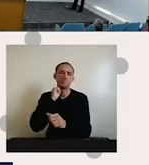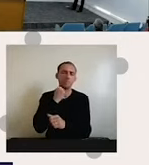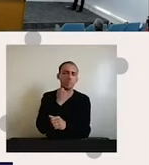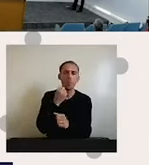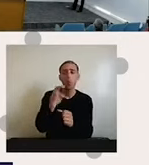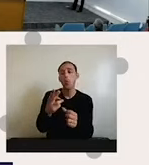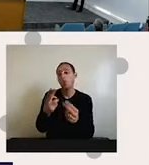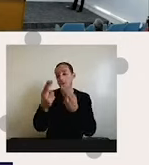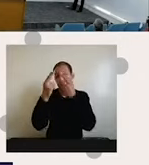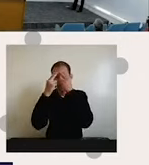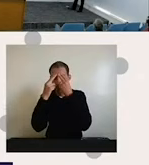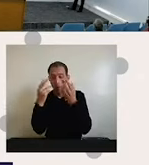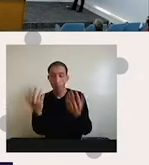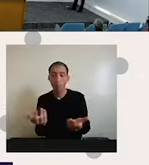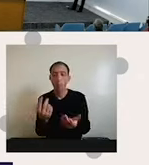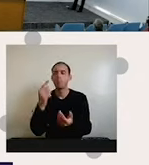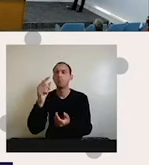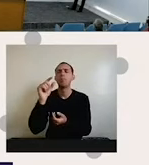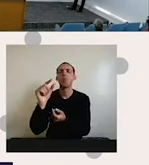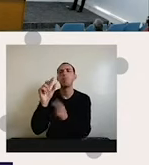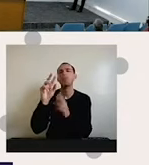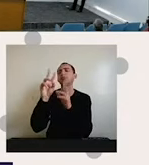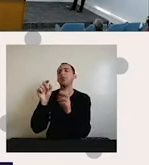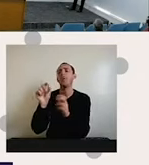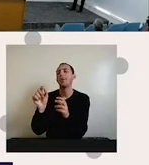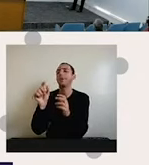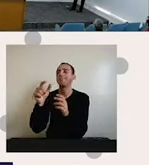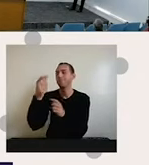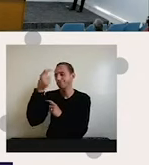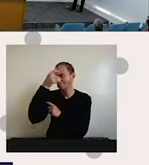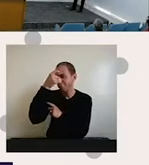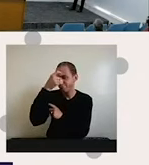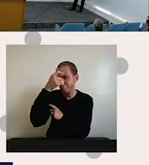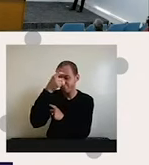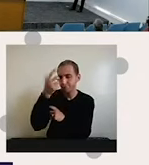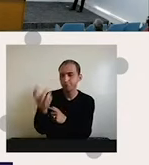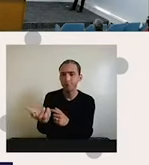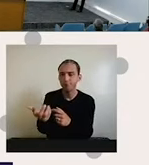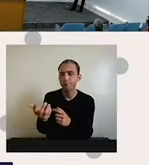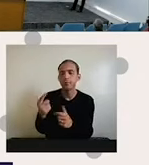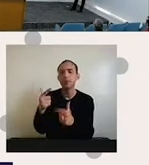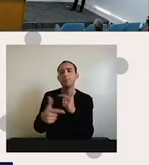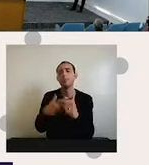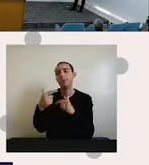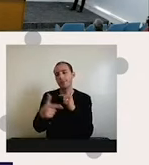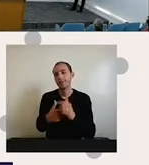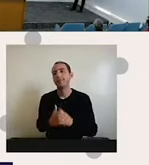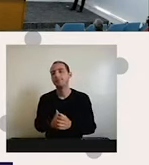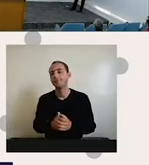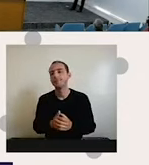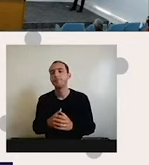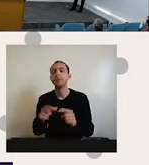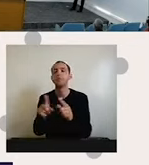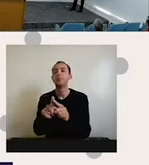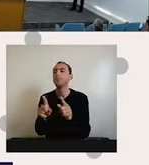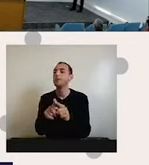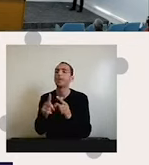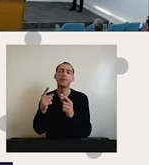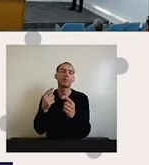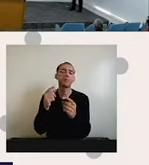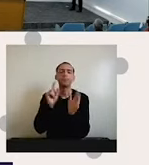pioneiramente, trazia também a questão do burnout, o esgotamento profissional. Então, a lista de 1999 se fala tanto de